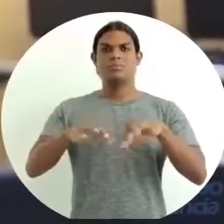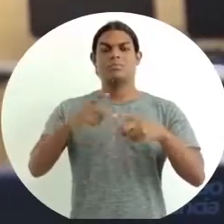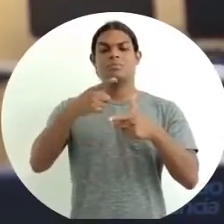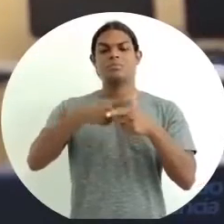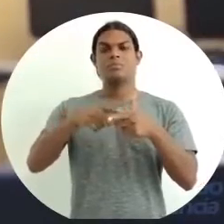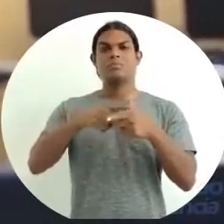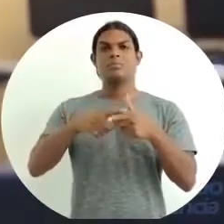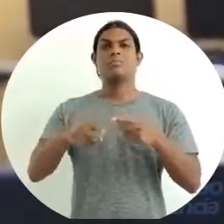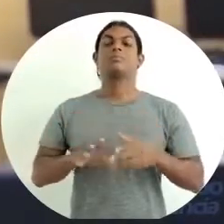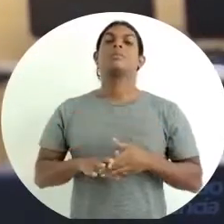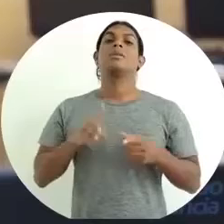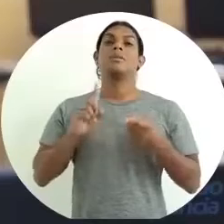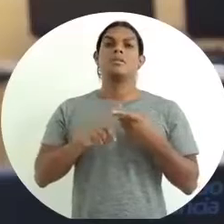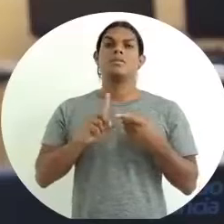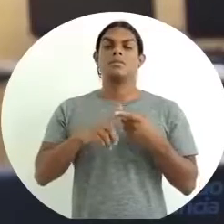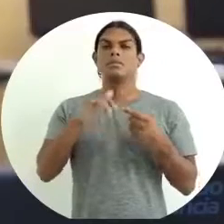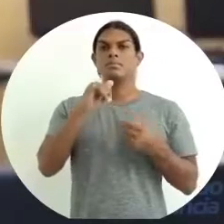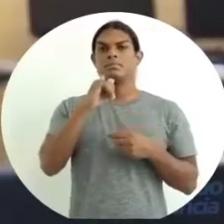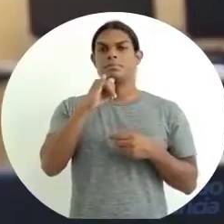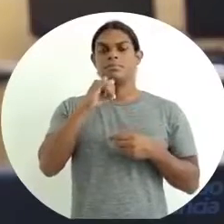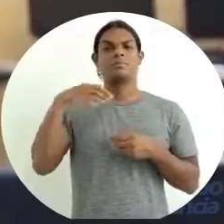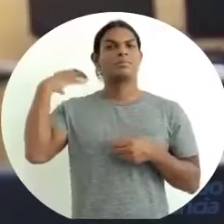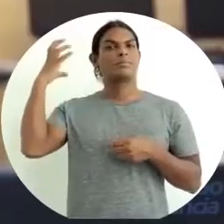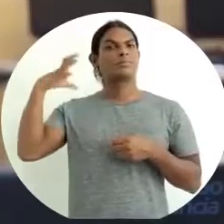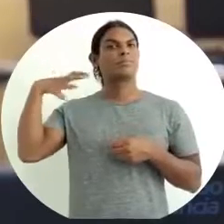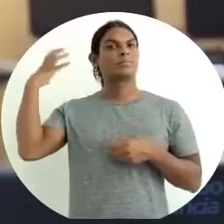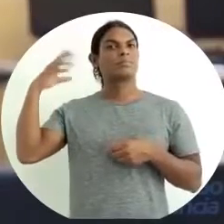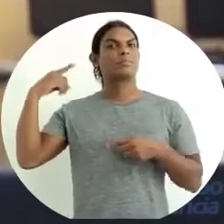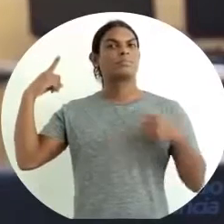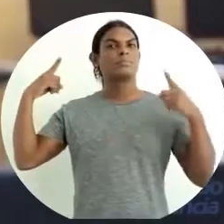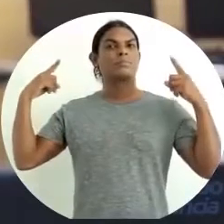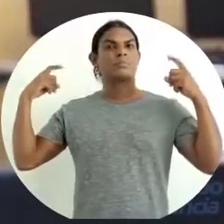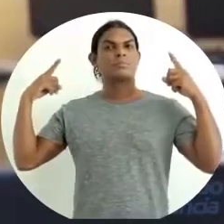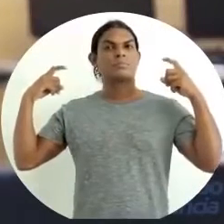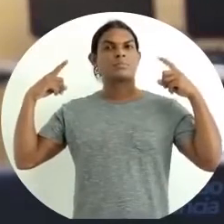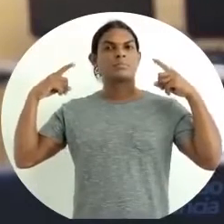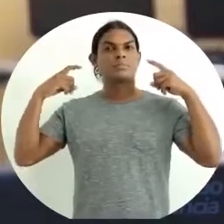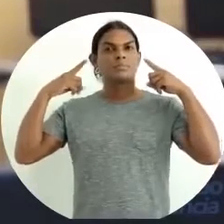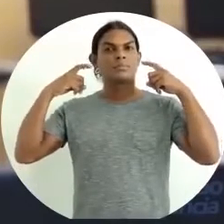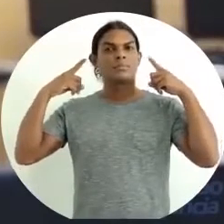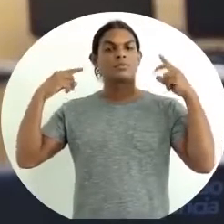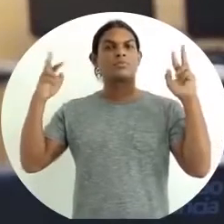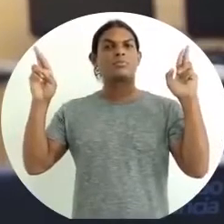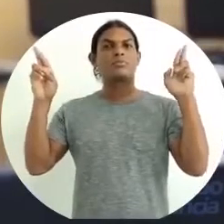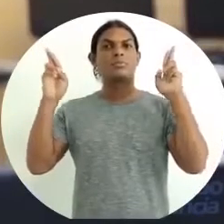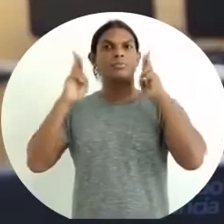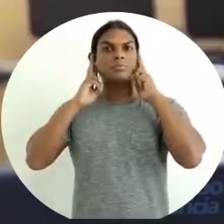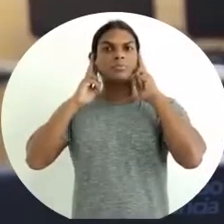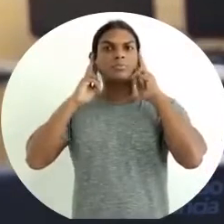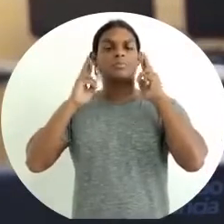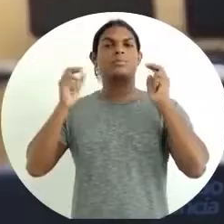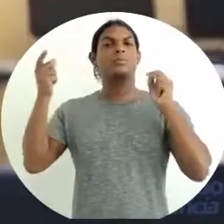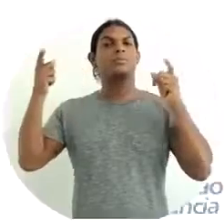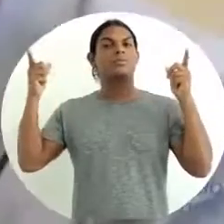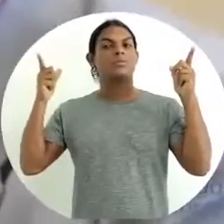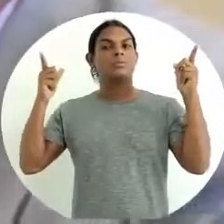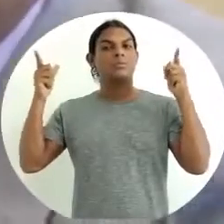que provoca uma redução auditiva, as condições que está sendo executada aquela atividade. Tá? É bem